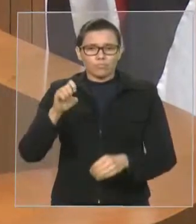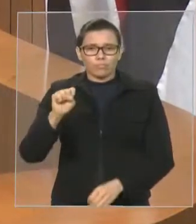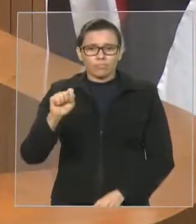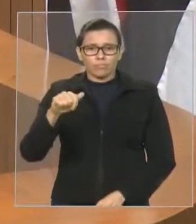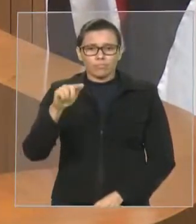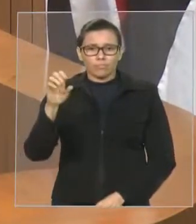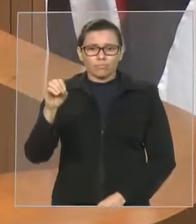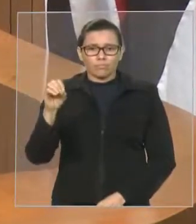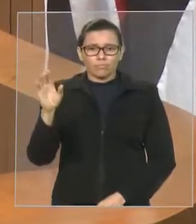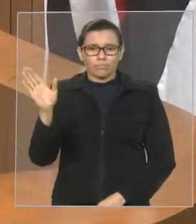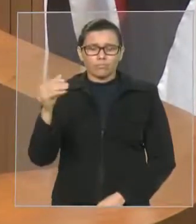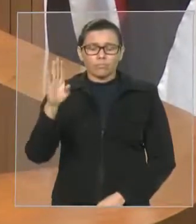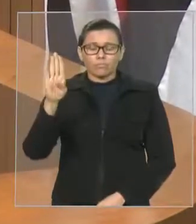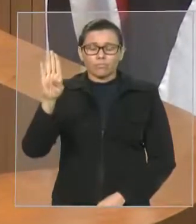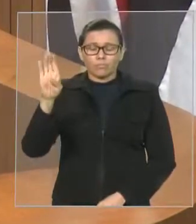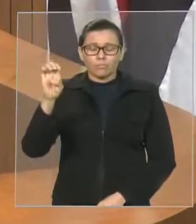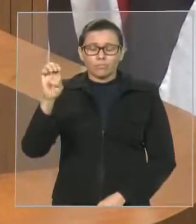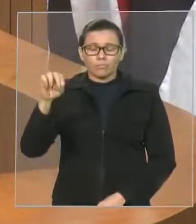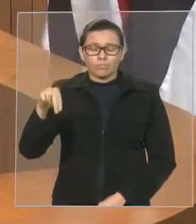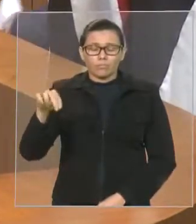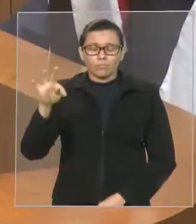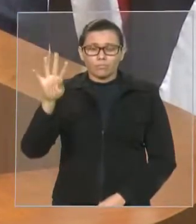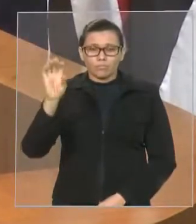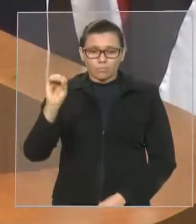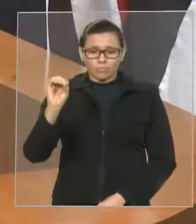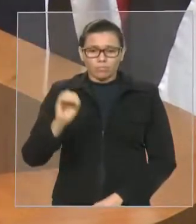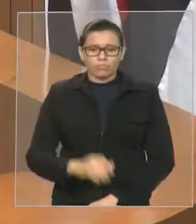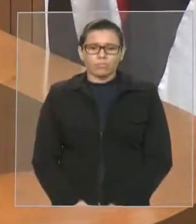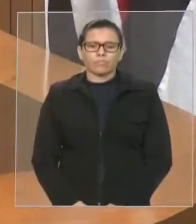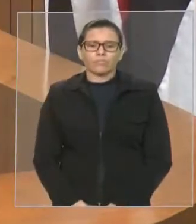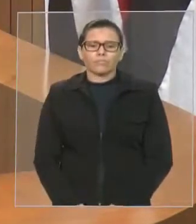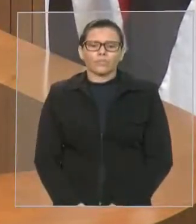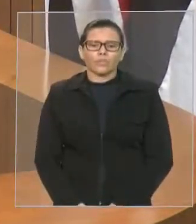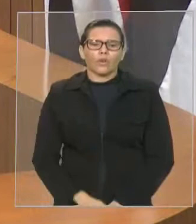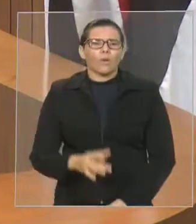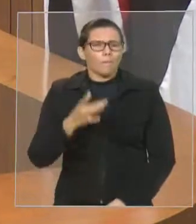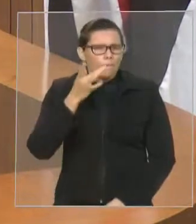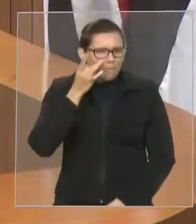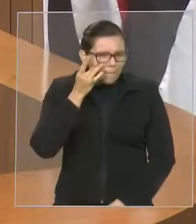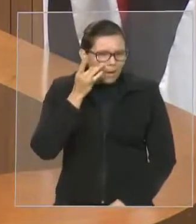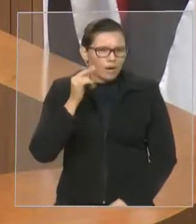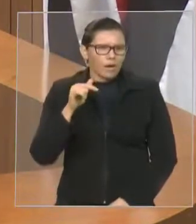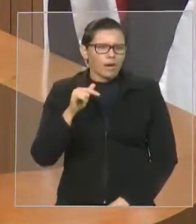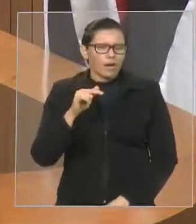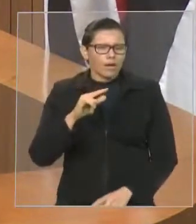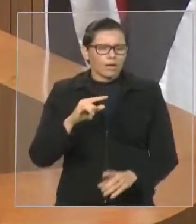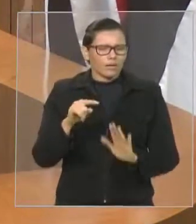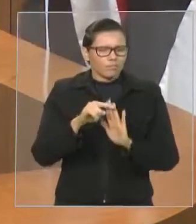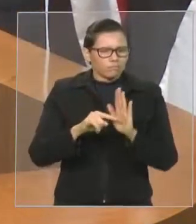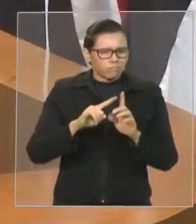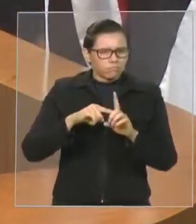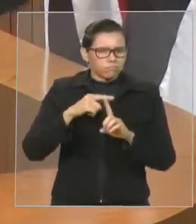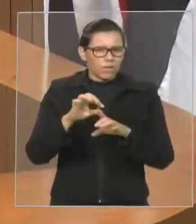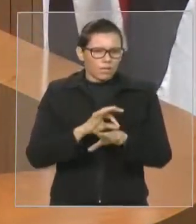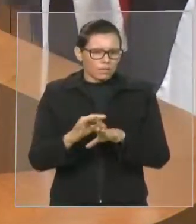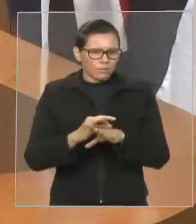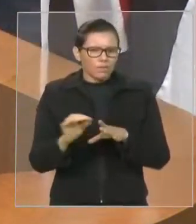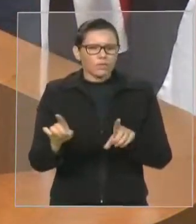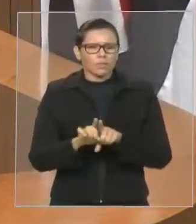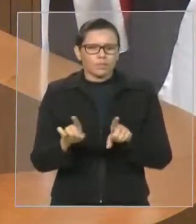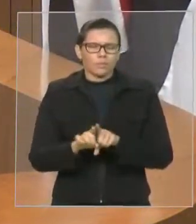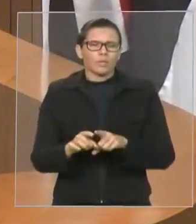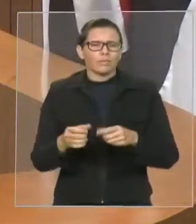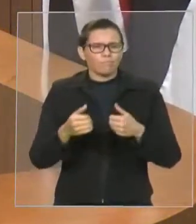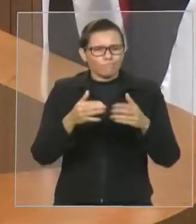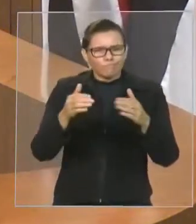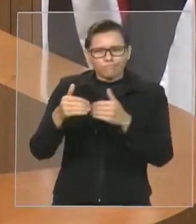Mais Asfalto, como para fazer várias inaugurações, dentre as quais a nova delegacia de polícia da